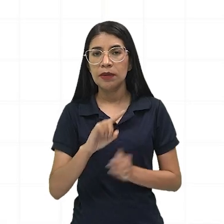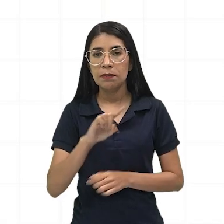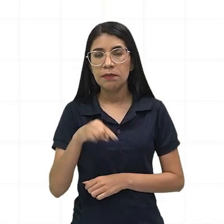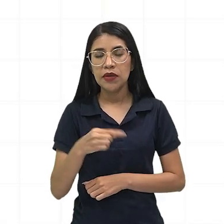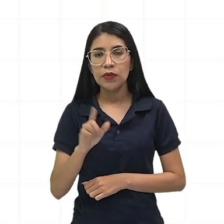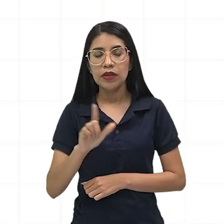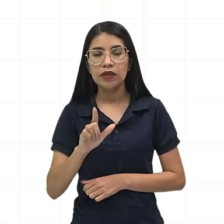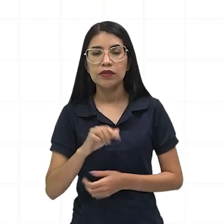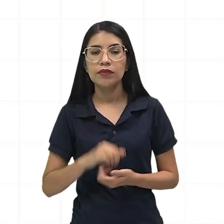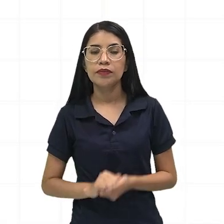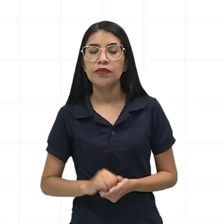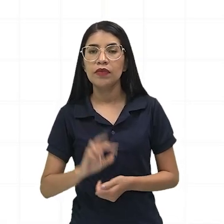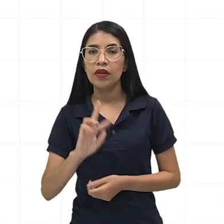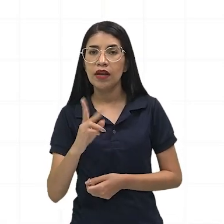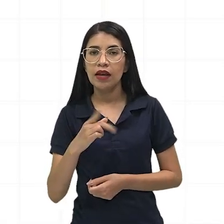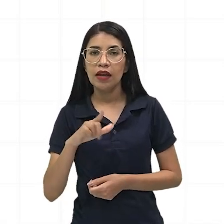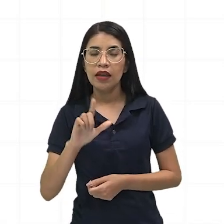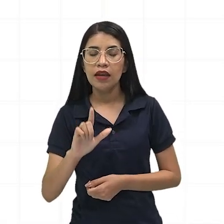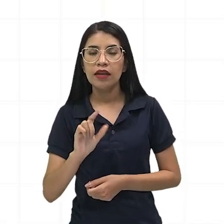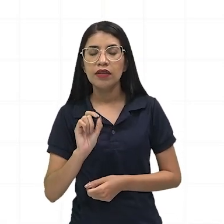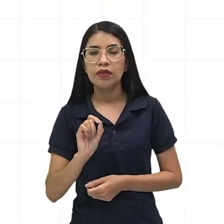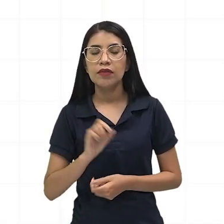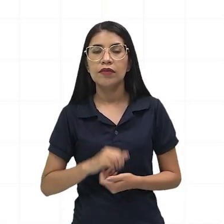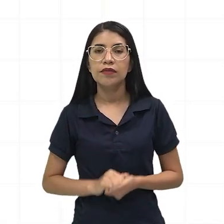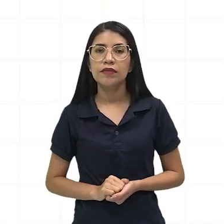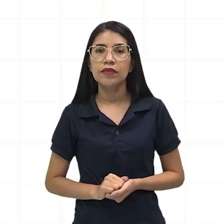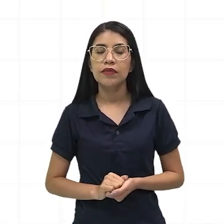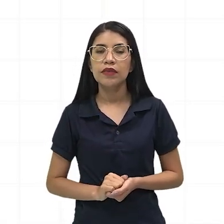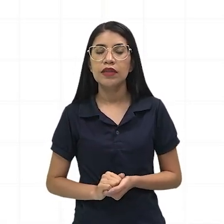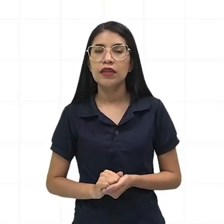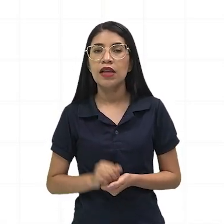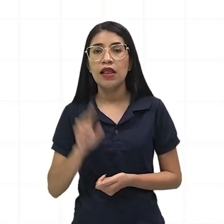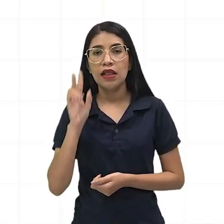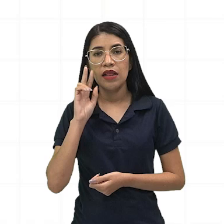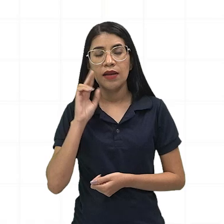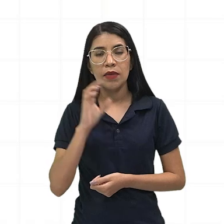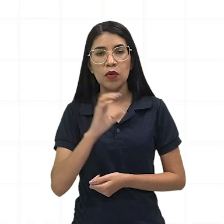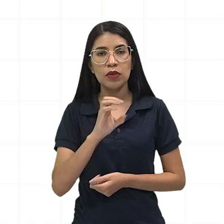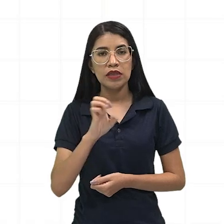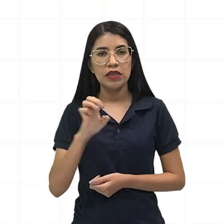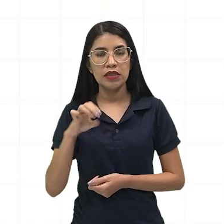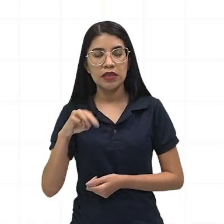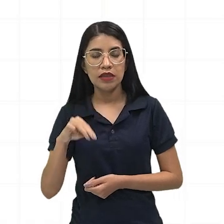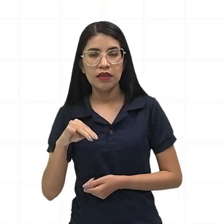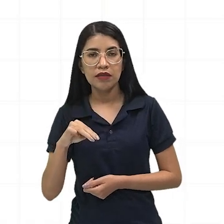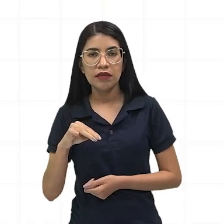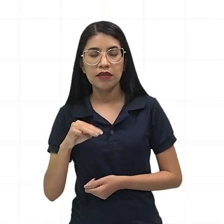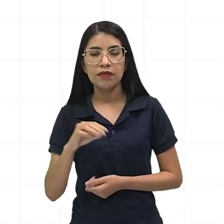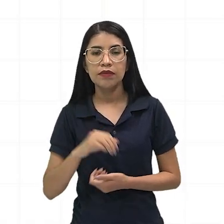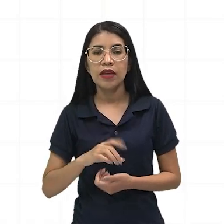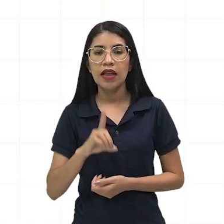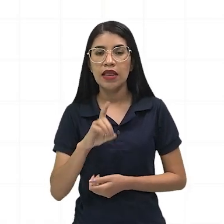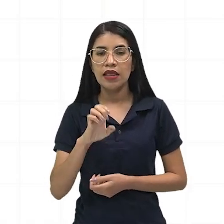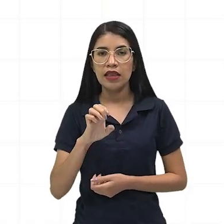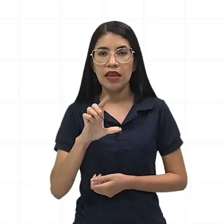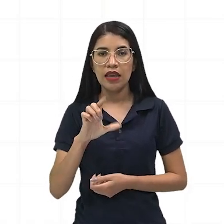Hecto, você vai lembrar é um prefixo que vai lembrar o 100. Então, 100 litros.